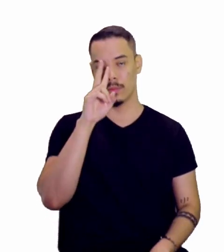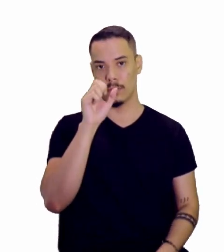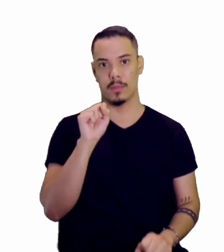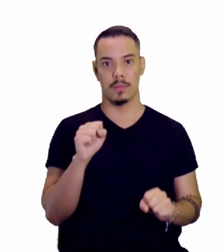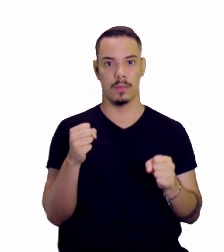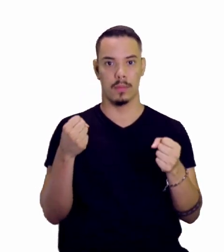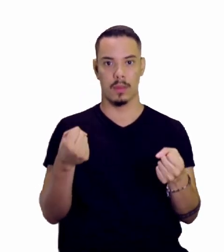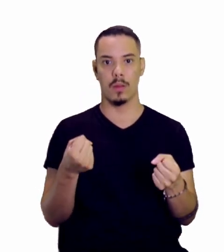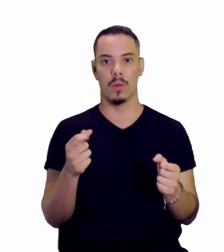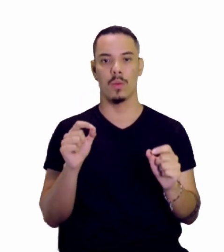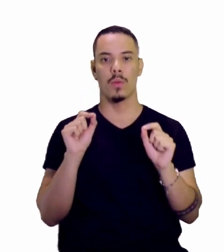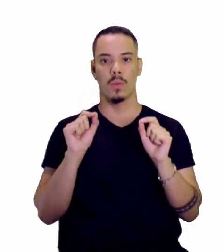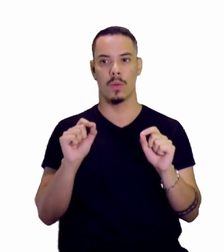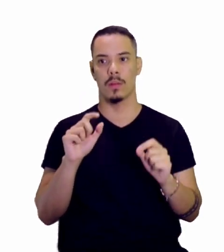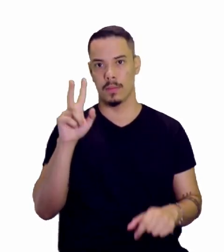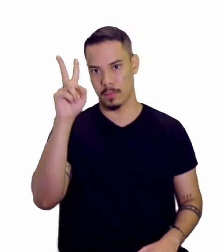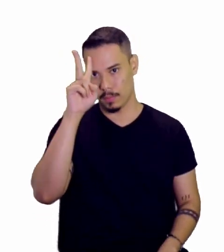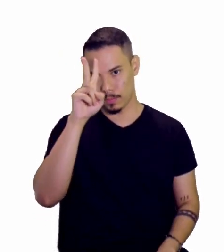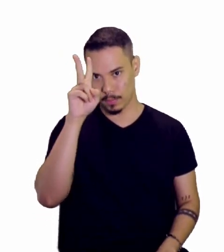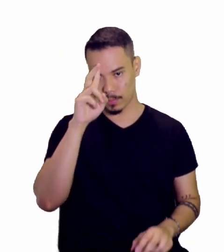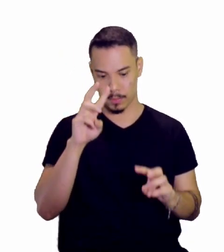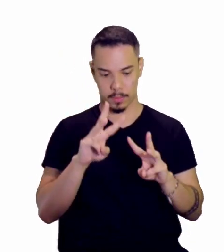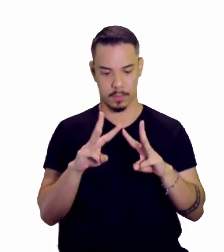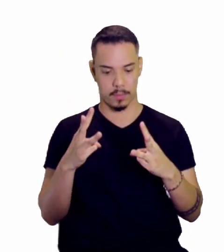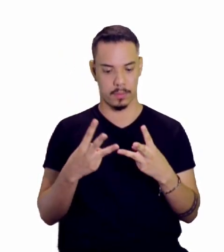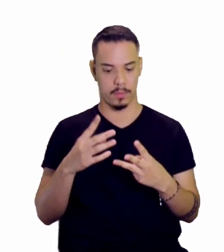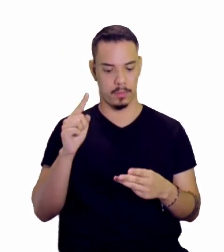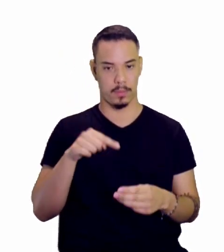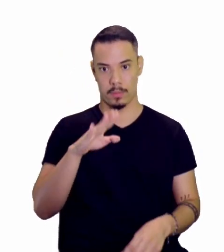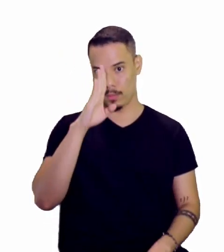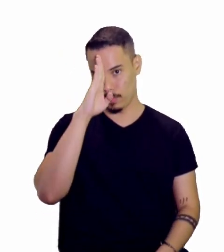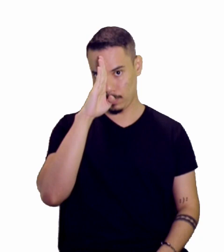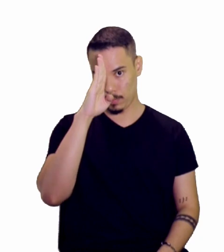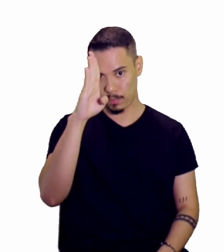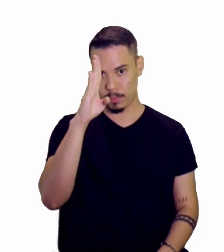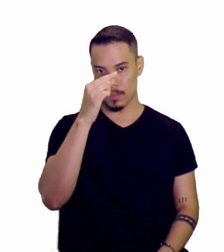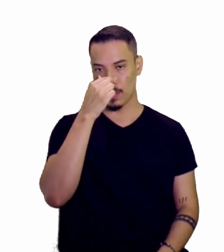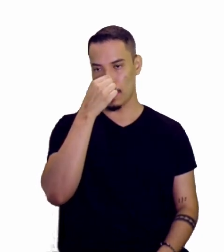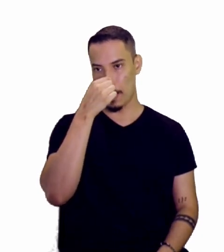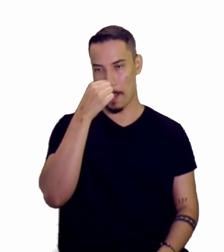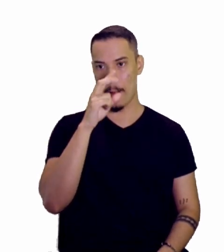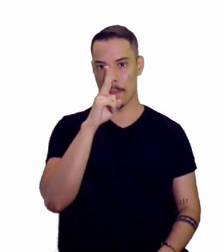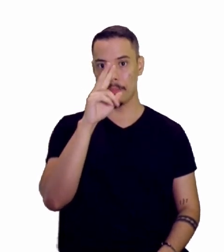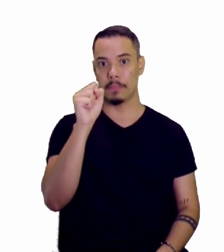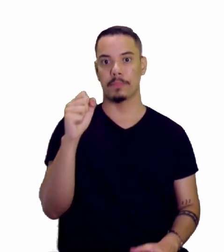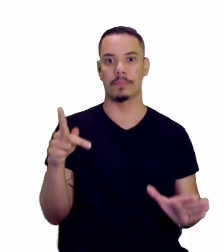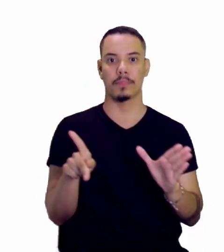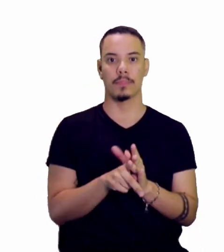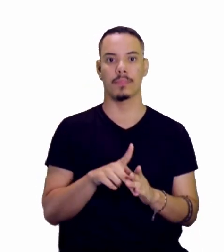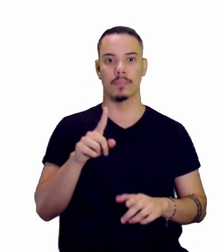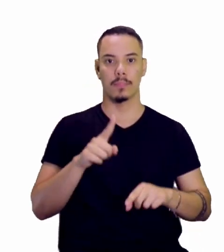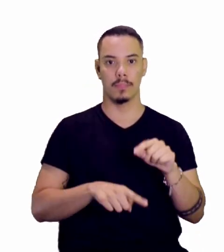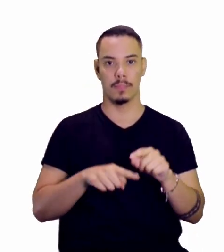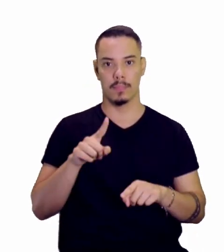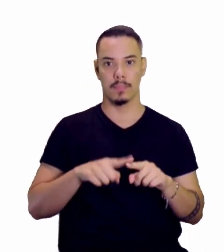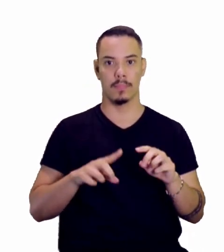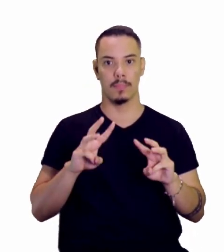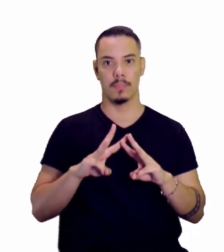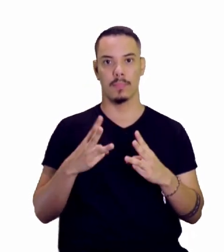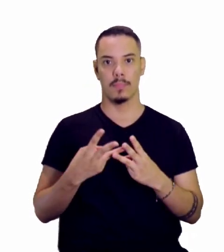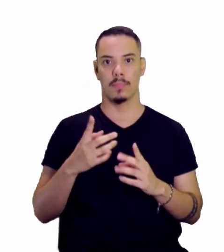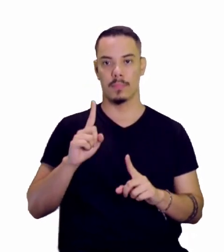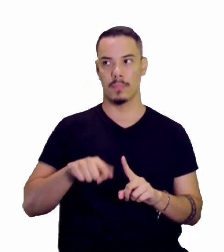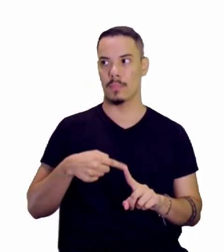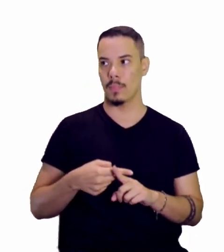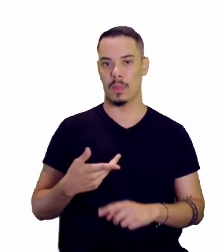unidade, força e massa. Lembrando que massa é a grandeza fundamental, né, Décio? Justamente. E força vem do produto da massa e da aceleração.